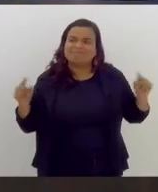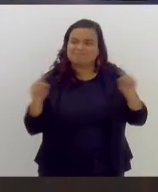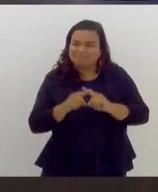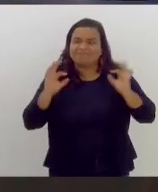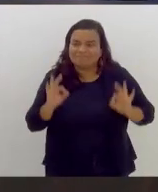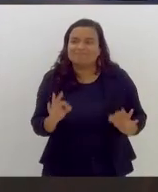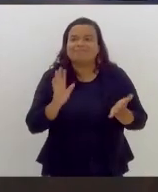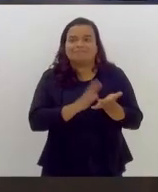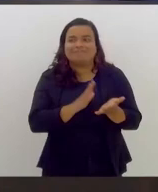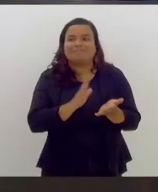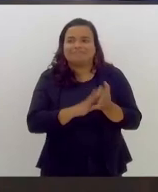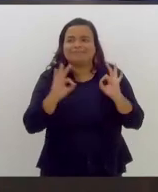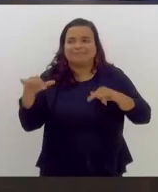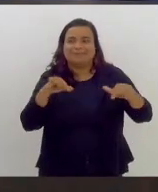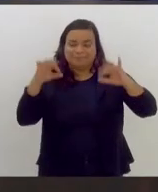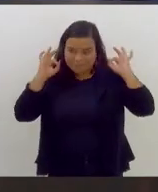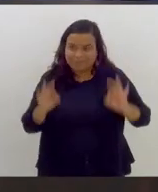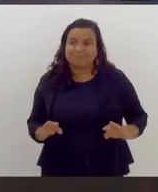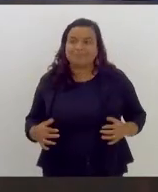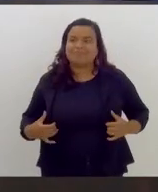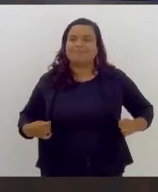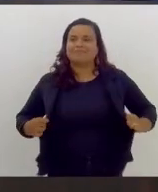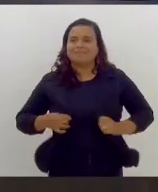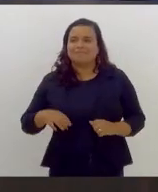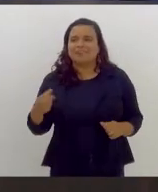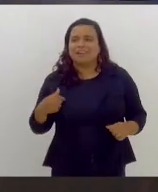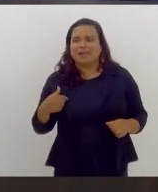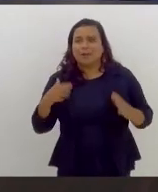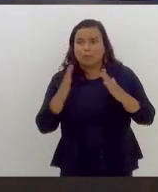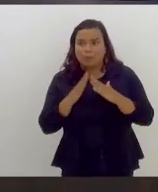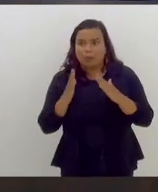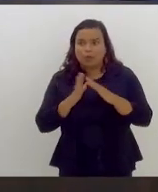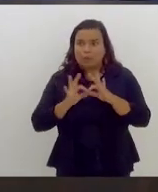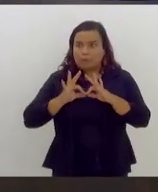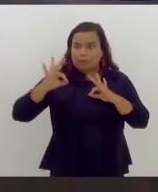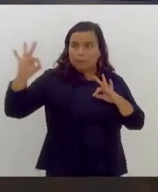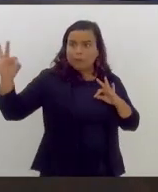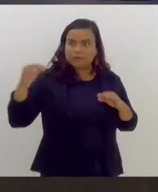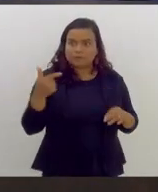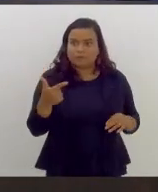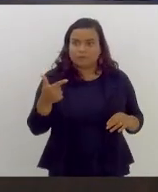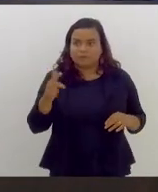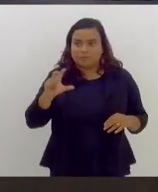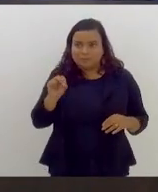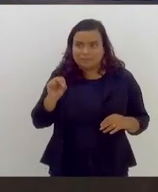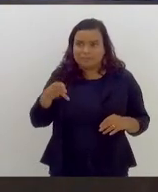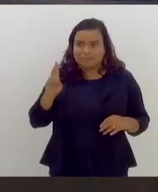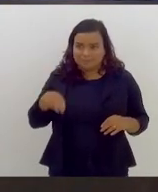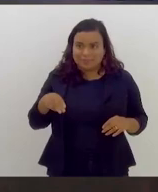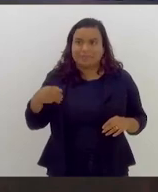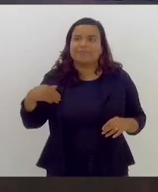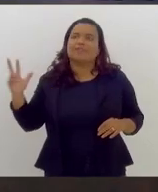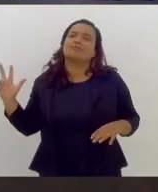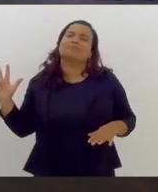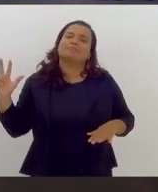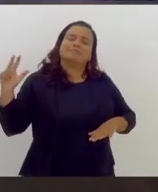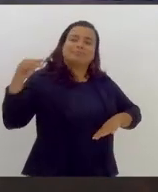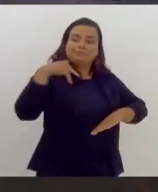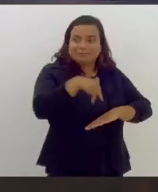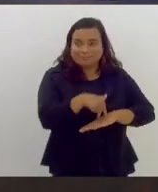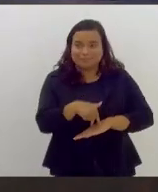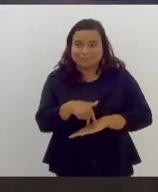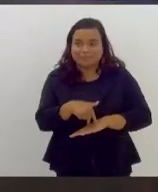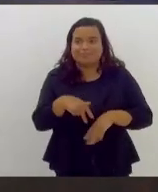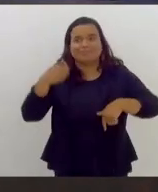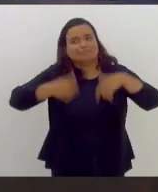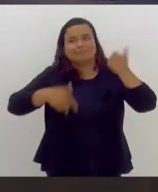Léo? Você trabalhou muito bem. Eu fiz questão, eu moro a 250 quilômetros daqui, mas eu fiz questão de vir de lá até aqui só para dar esse